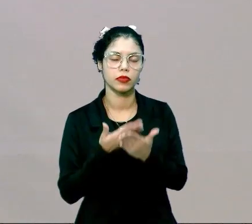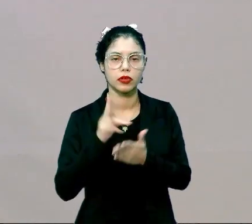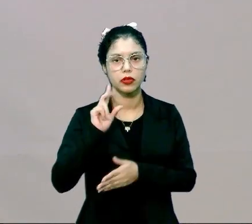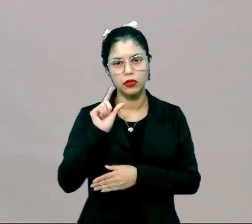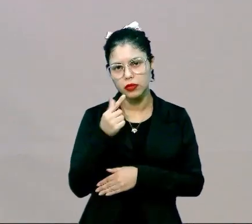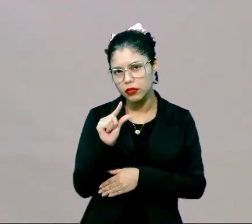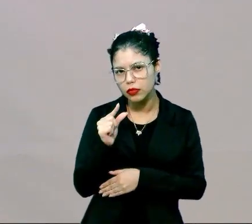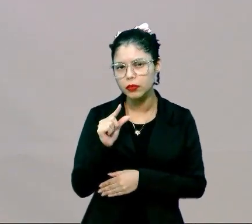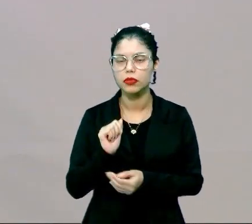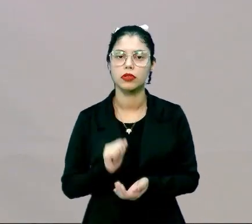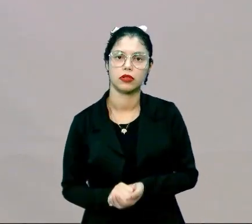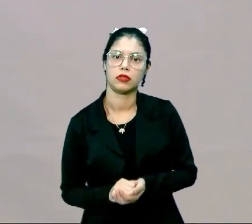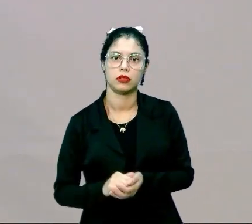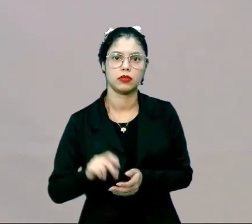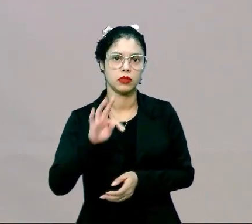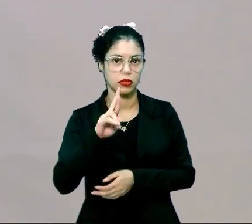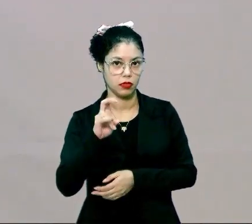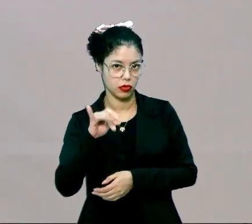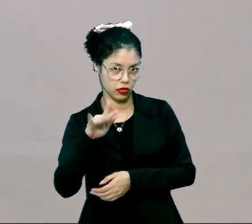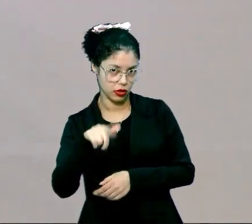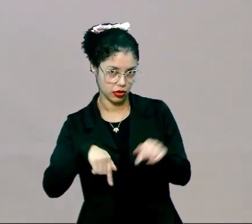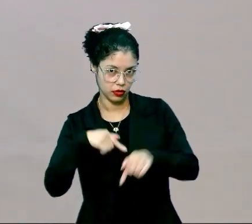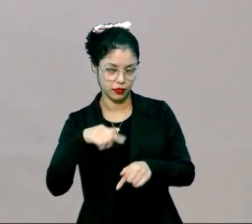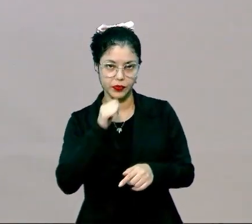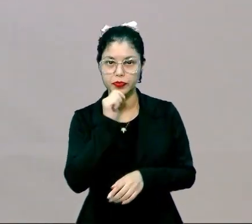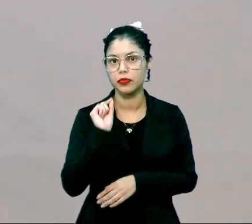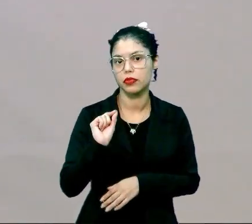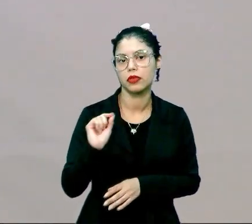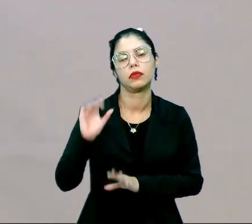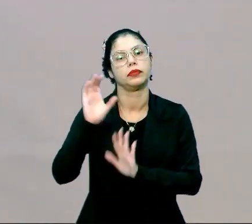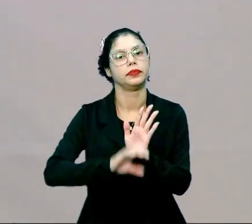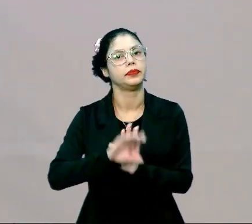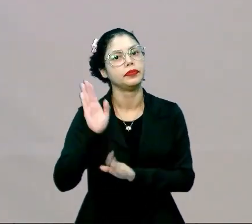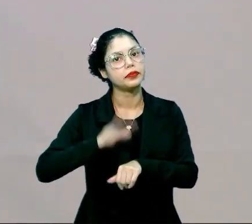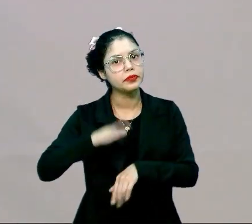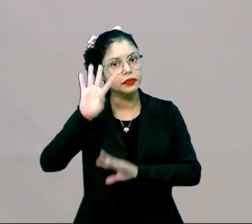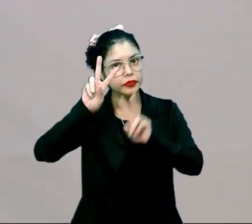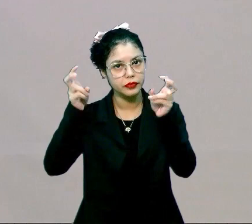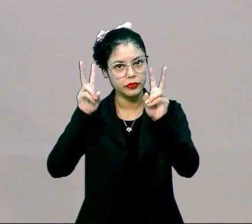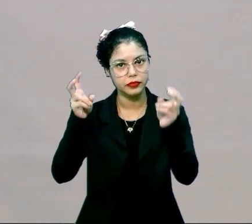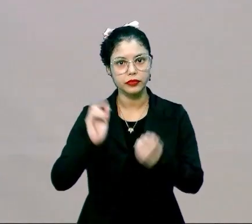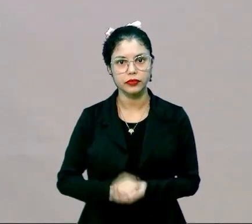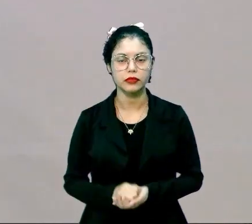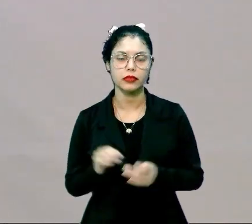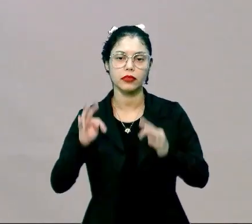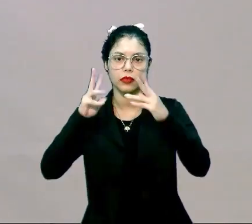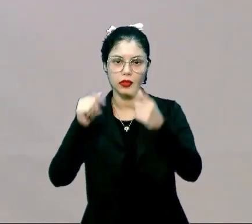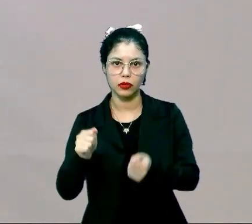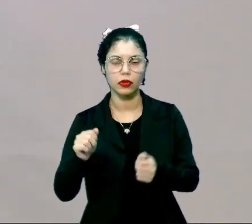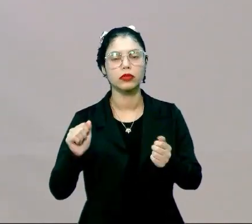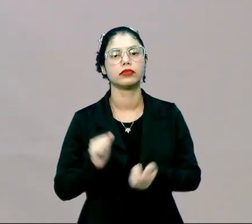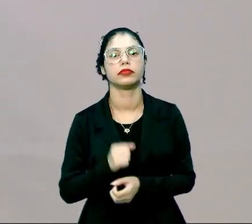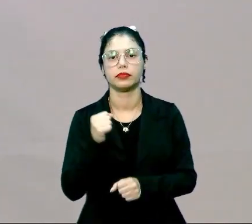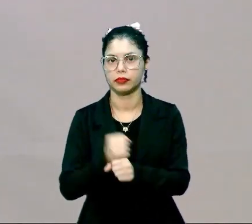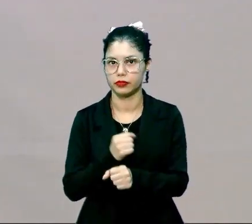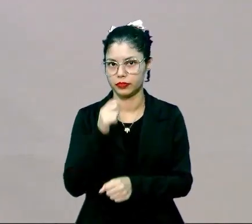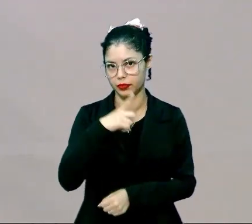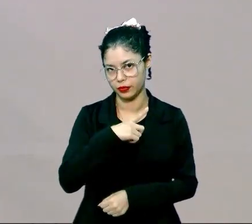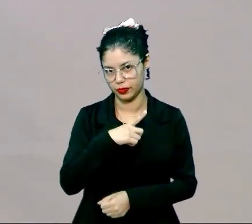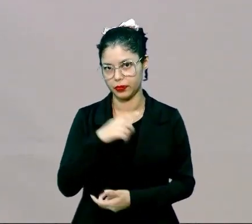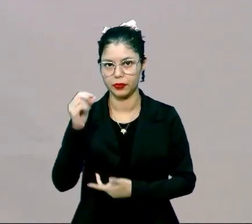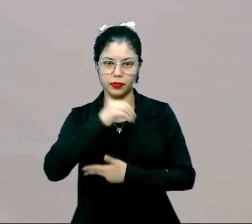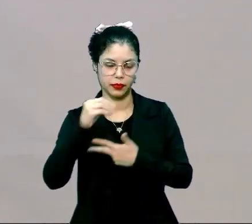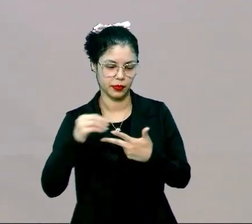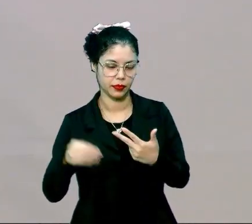pouquinho sobre termoquímica. Termoquímica, pessoal, é um dos conteúdos, uma das temáticas que todos os anos vão aparecer nas provas do